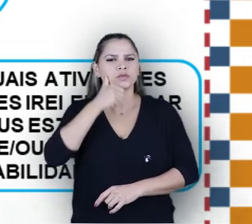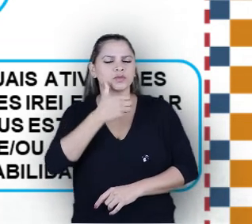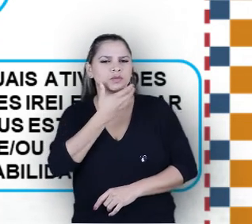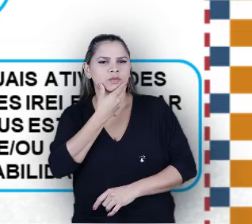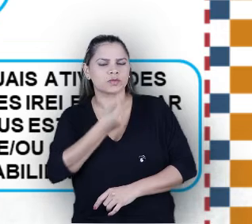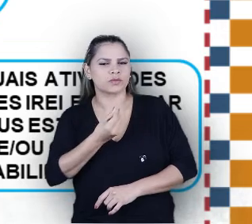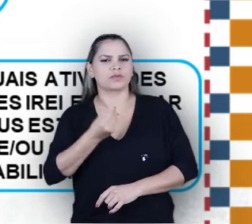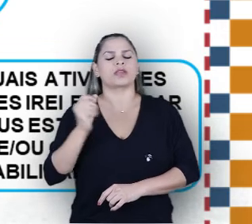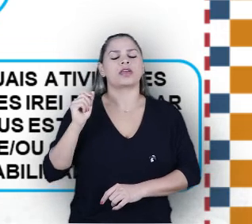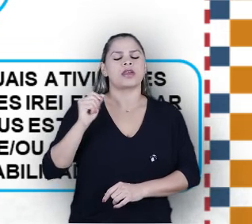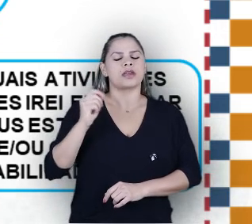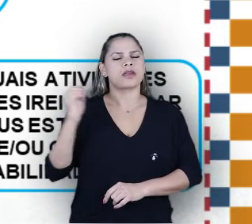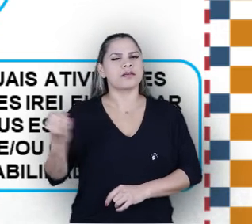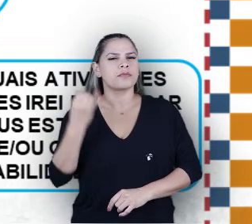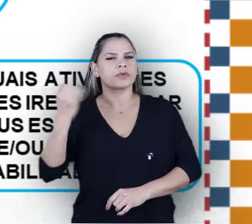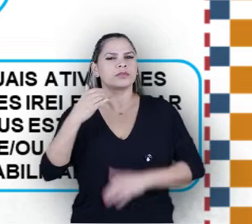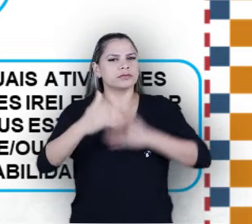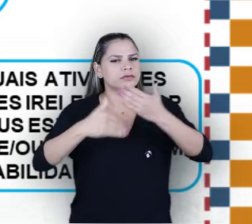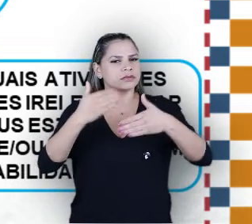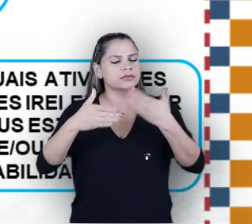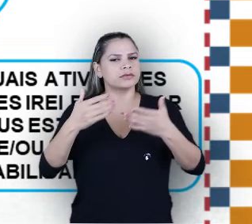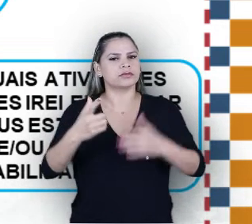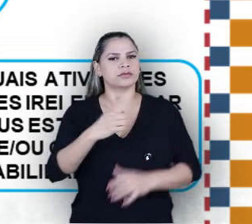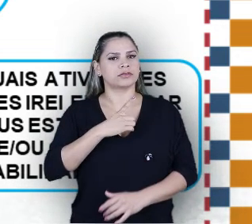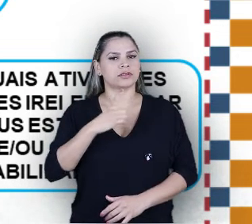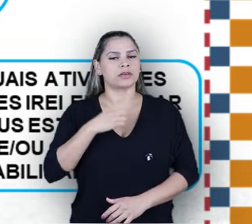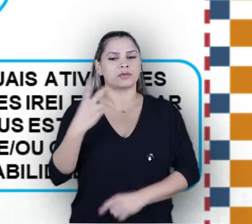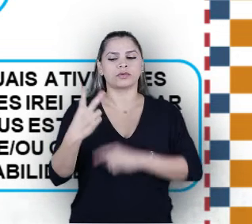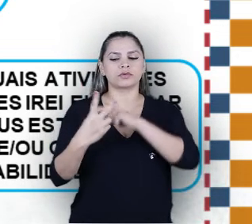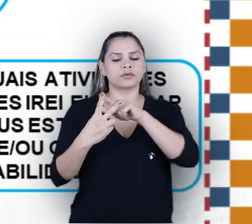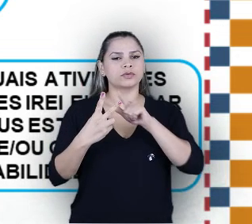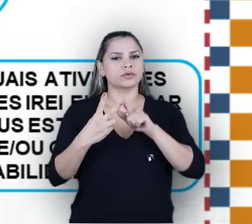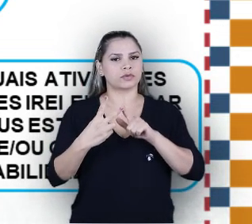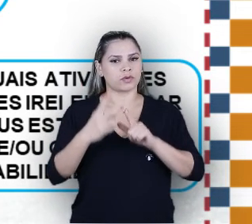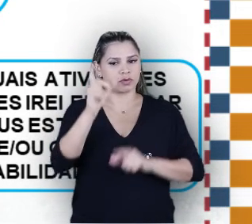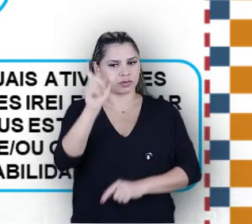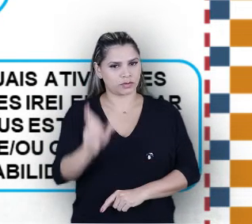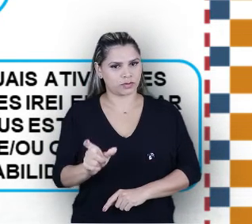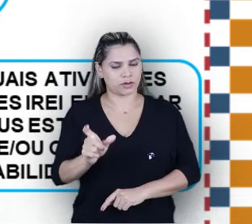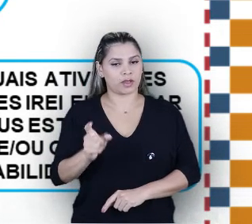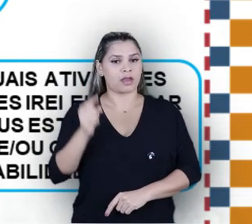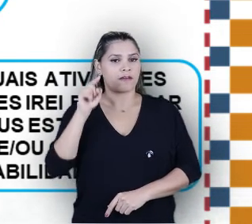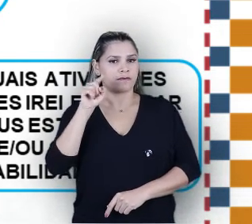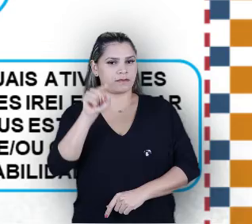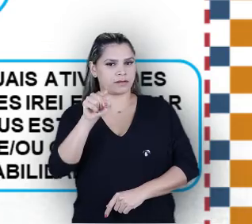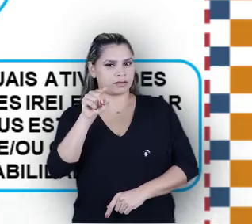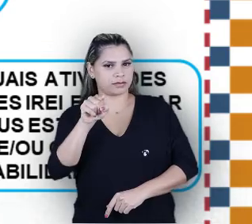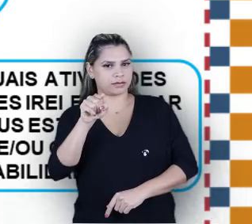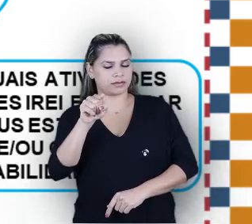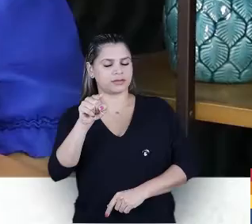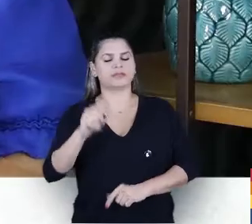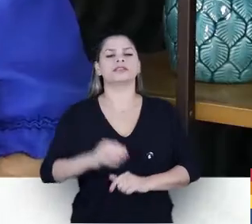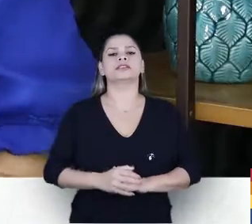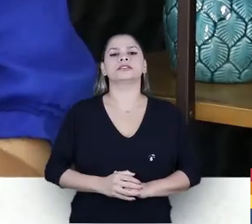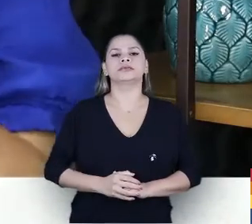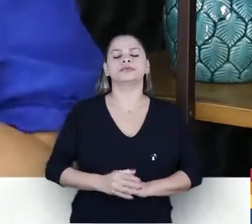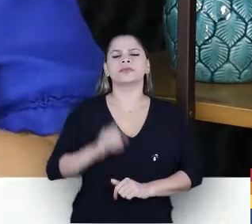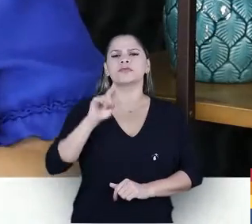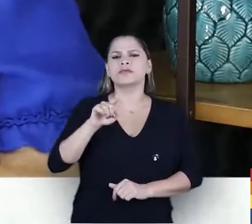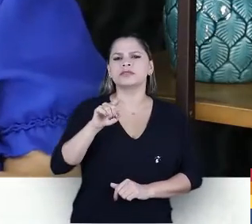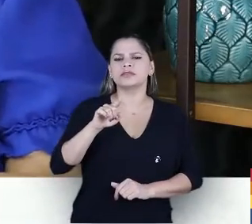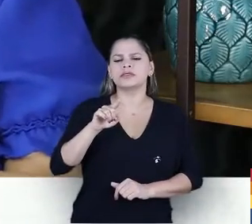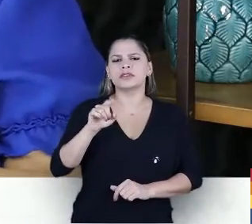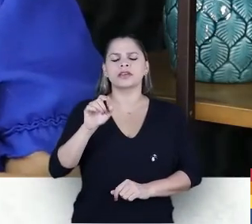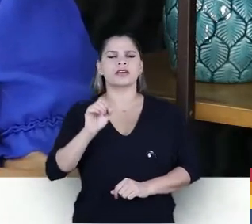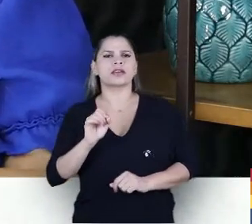desse processo. Então, o professor / curador, ele vai ser o curador dessas informações. E o